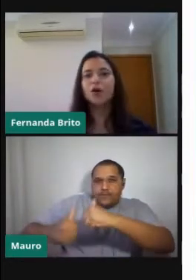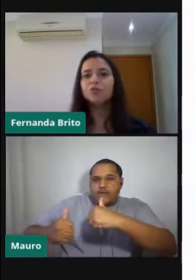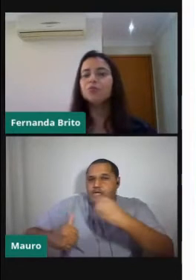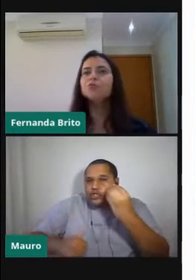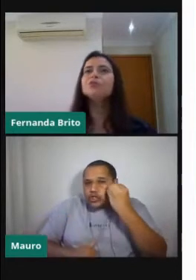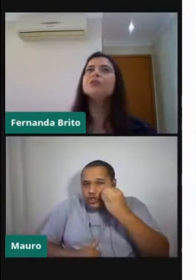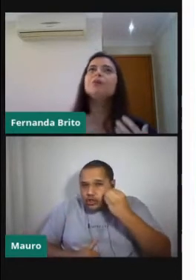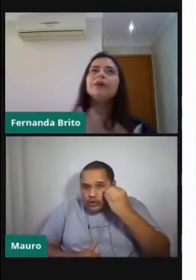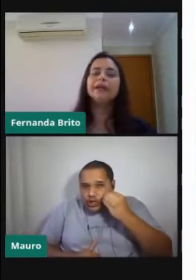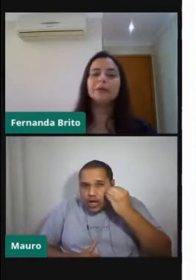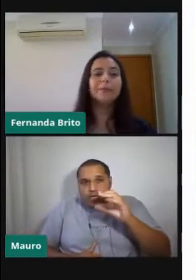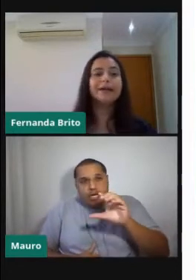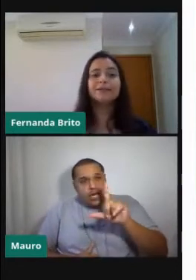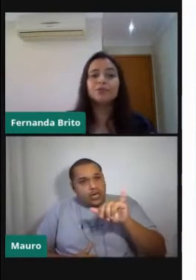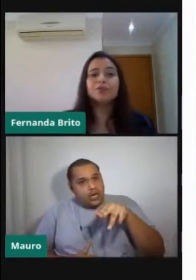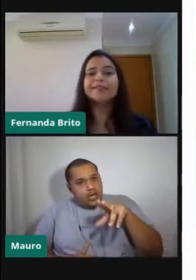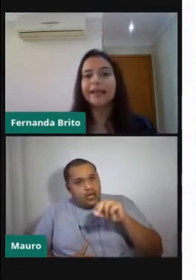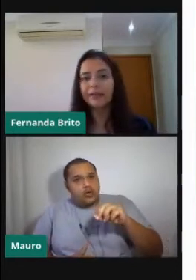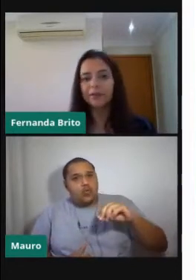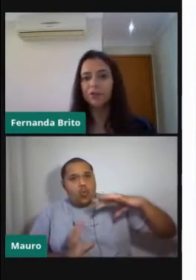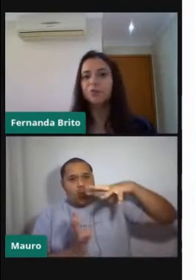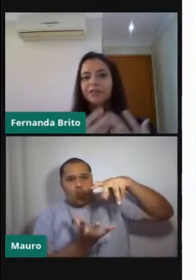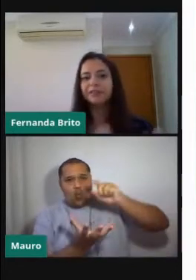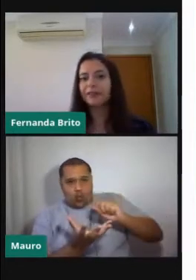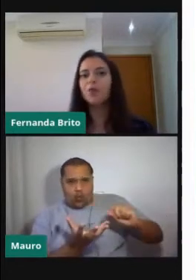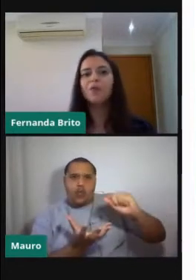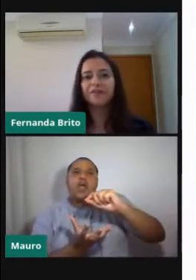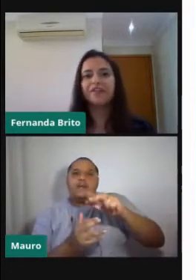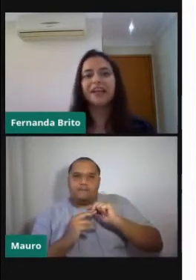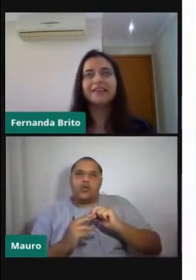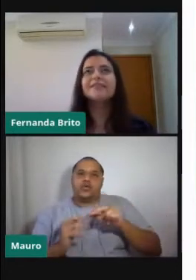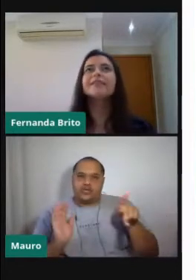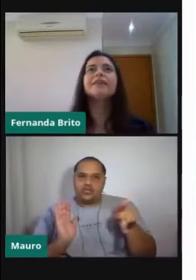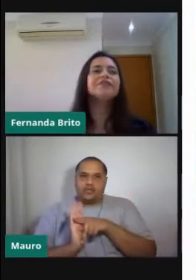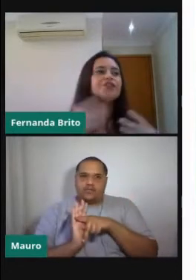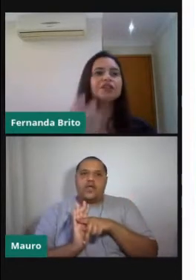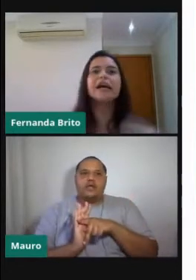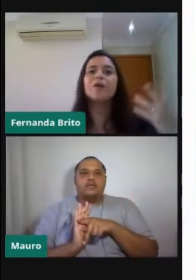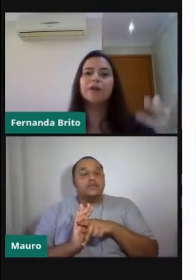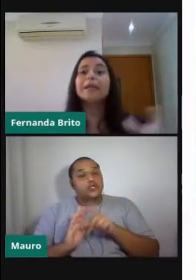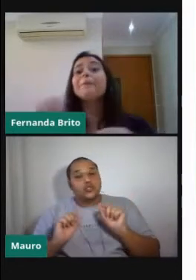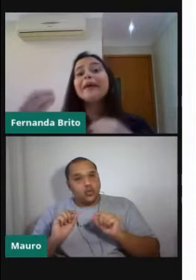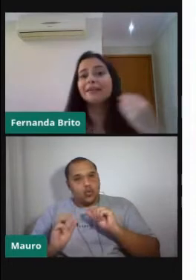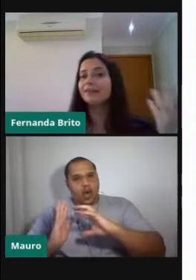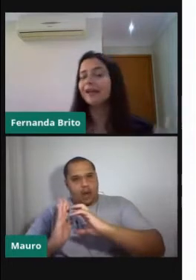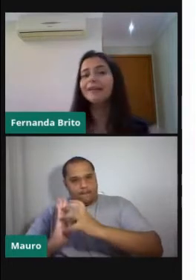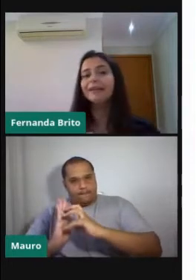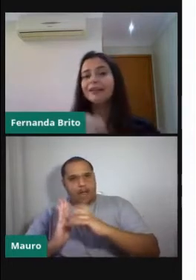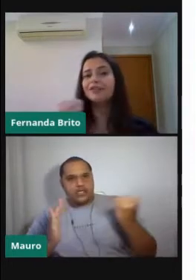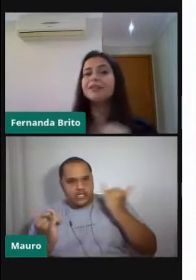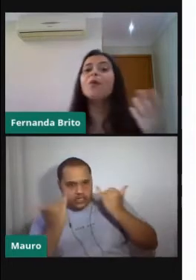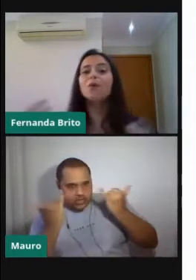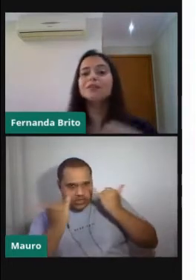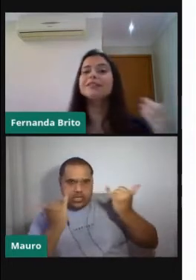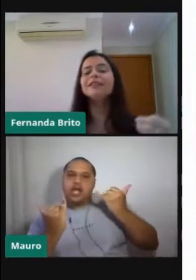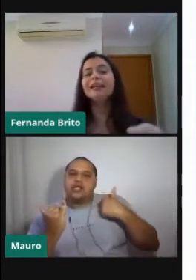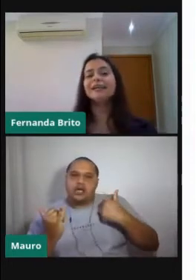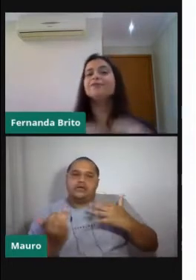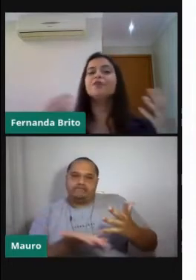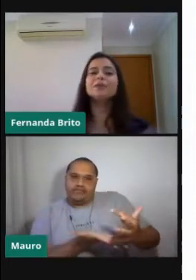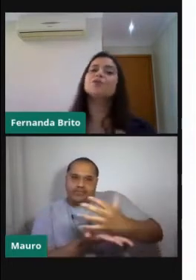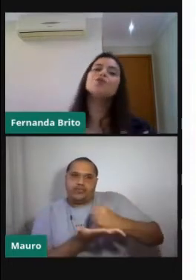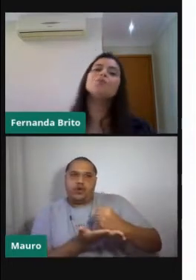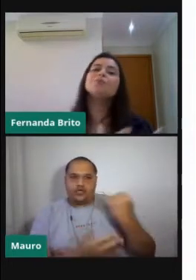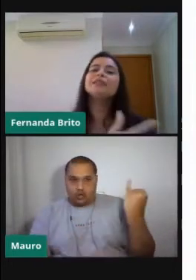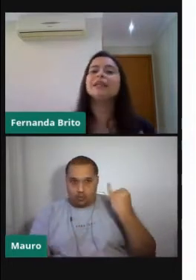ao redor do mundo, então, é uma base muito séria para a gente poder ter como referência, né, investigar em que pé que se encontra